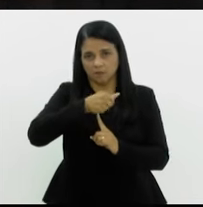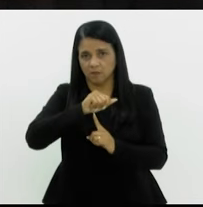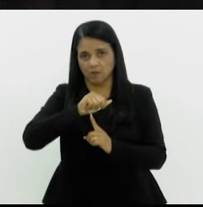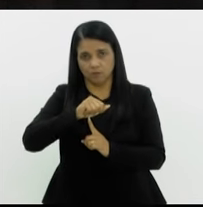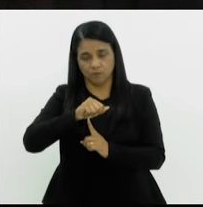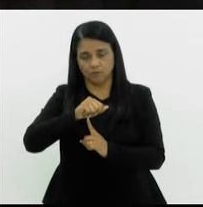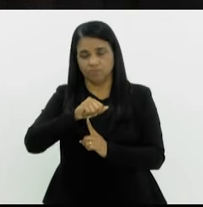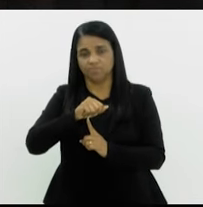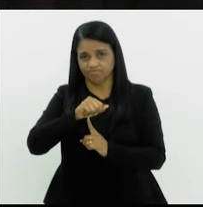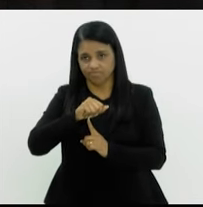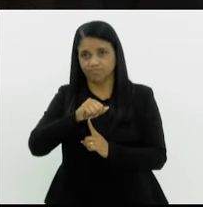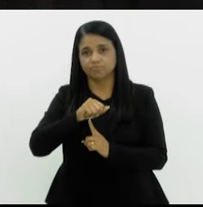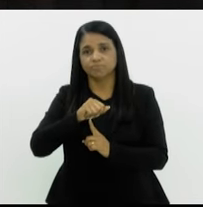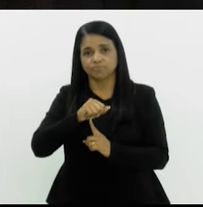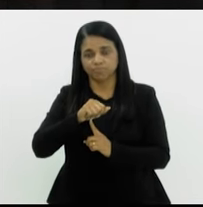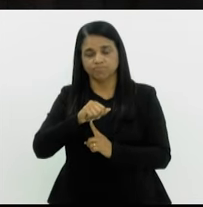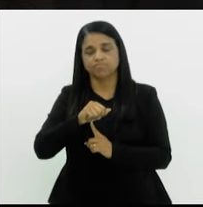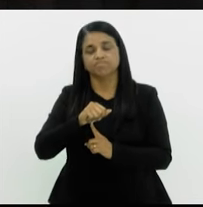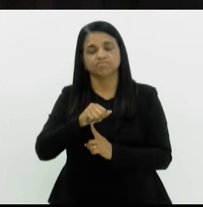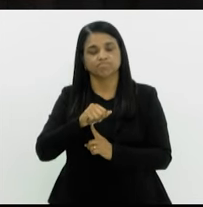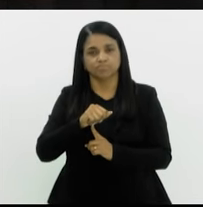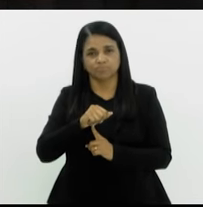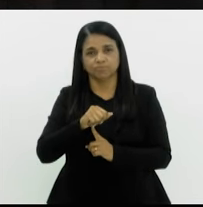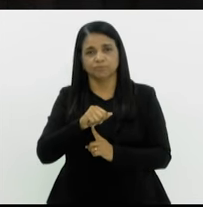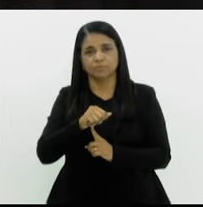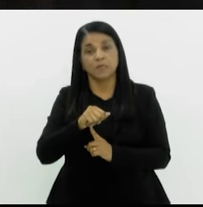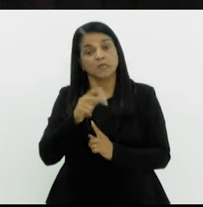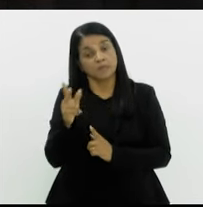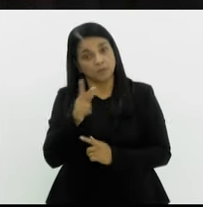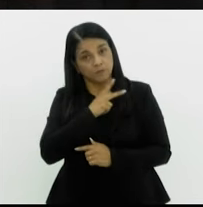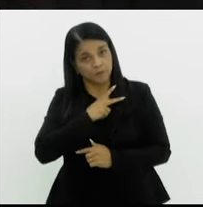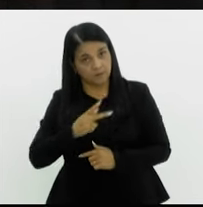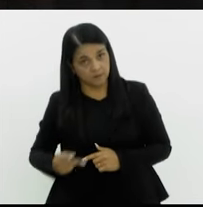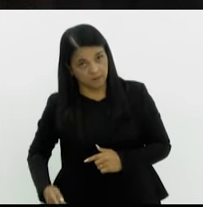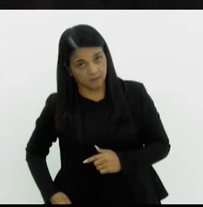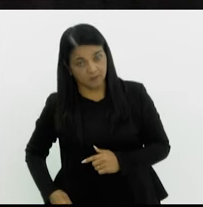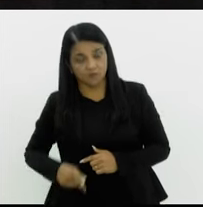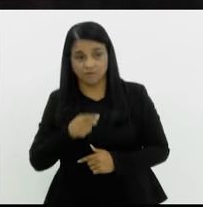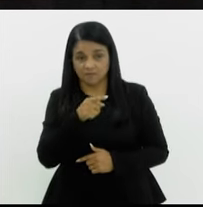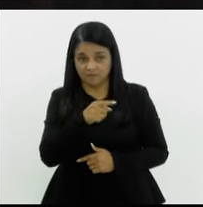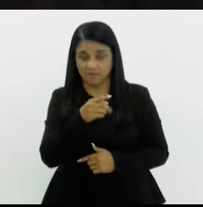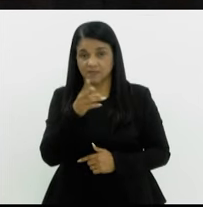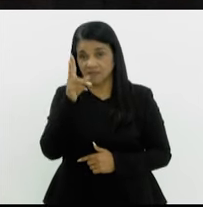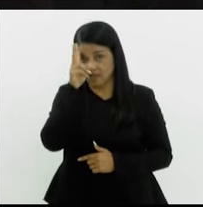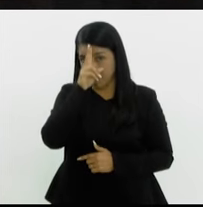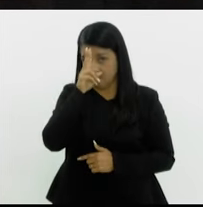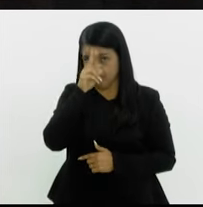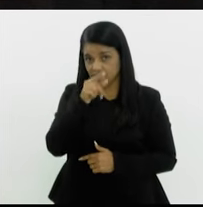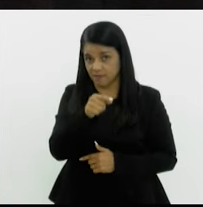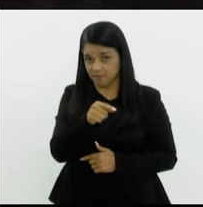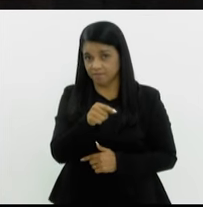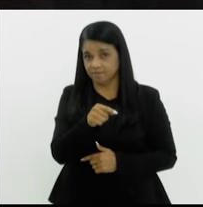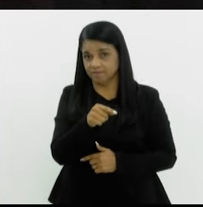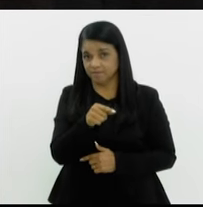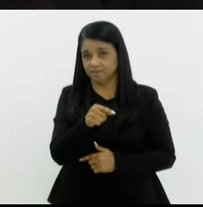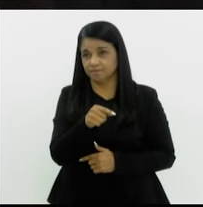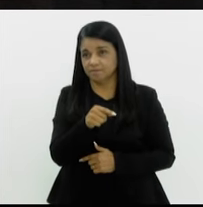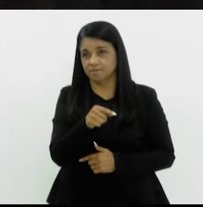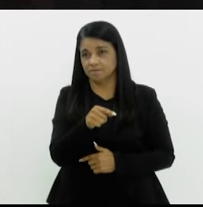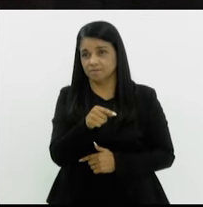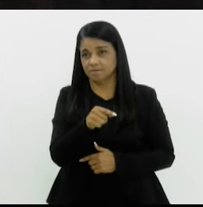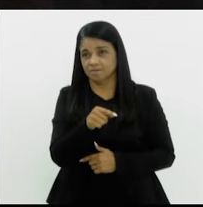grande. Tanto é, senhor presidente, que Vossa Excelência disse lembrar